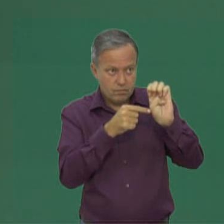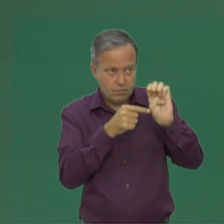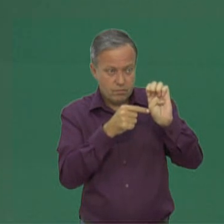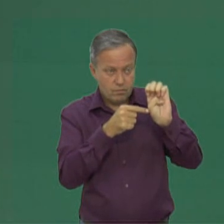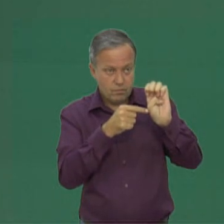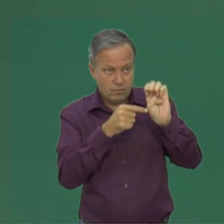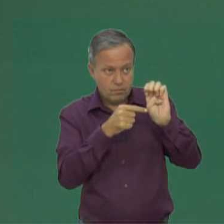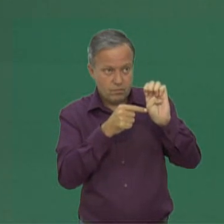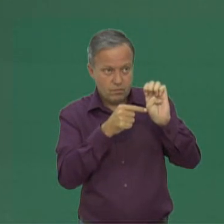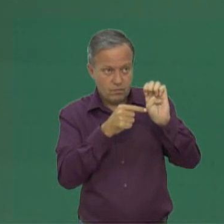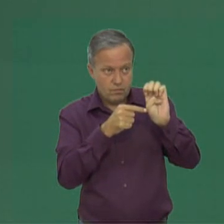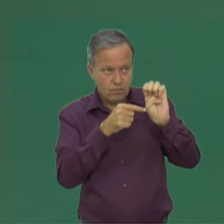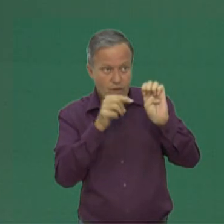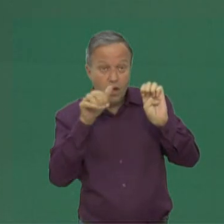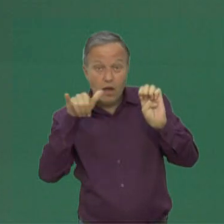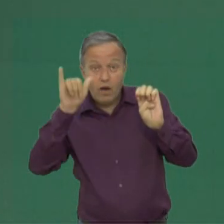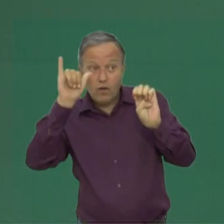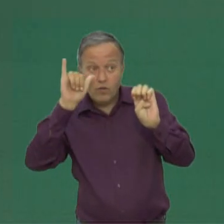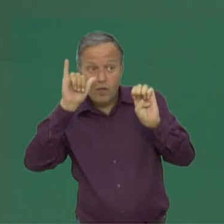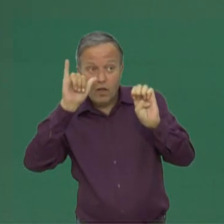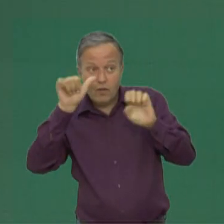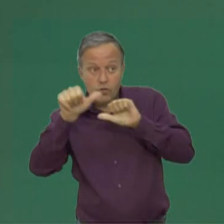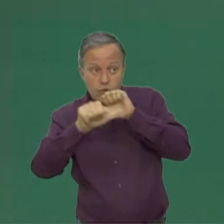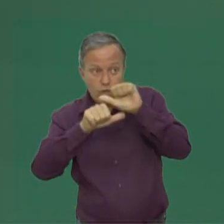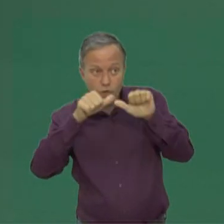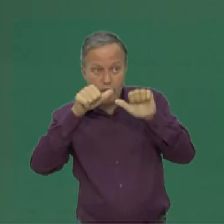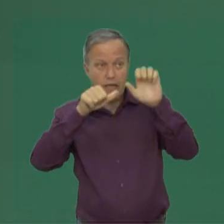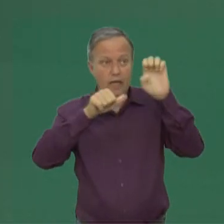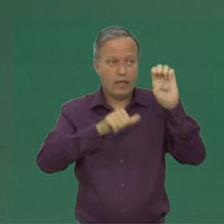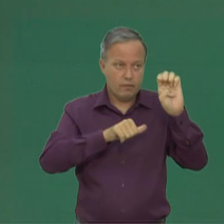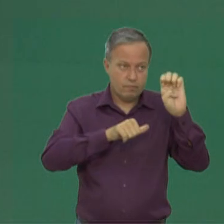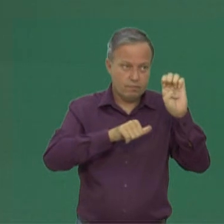Y, se converte em E.